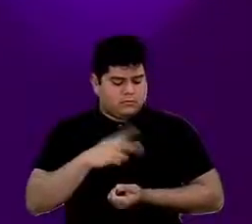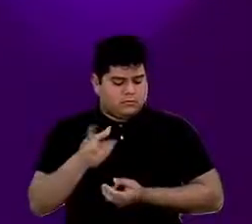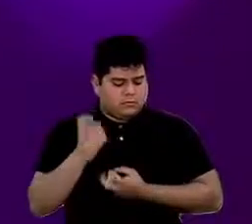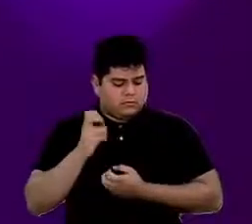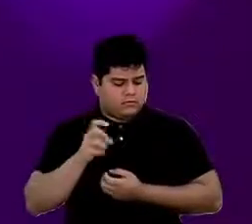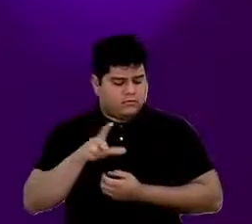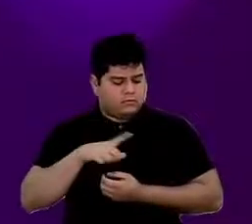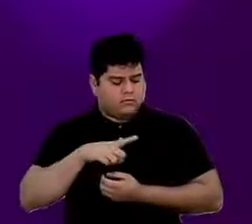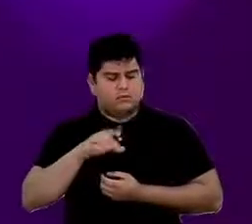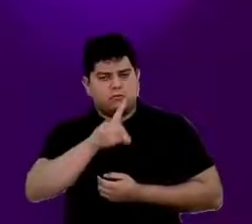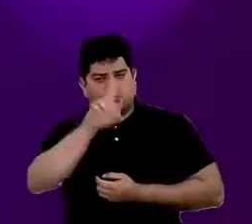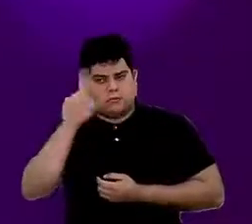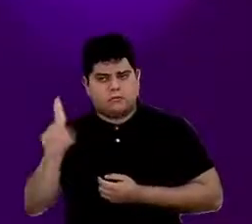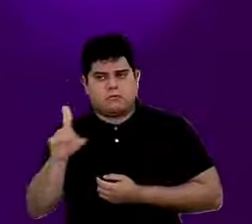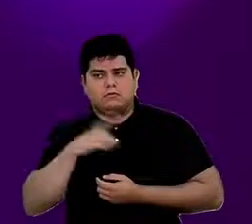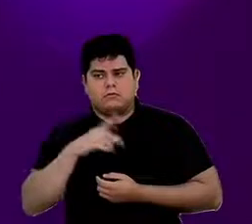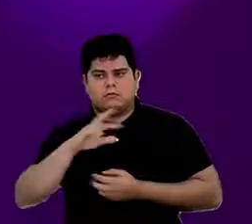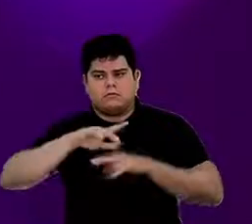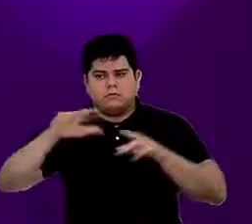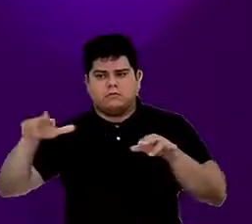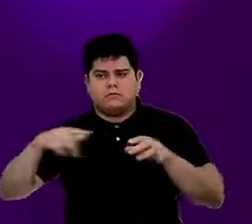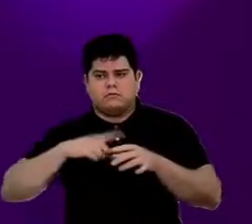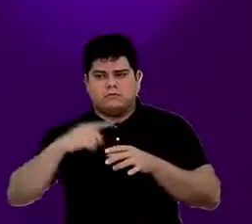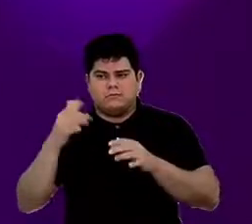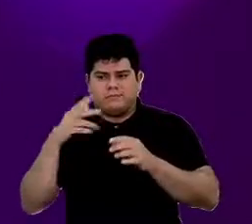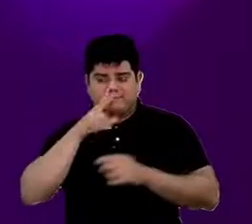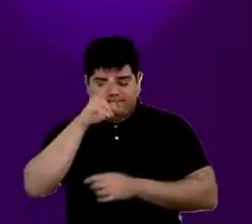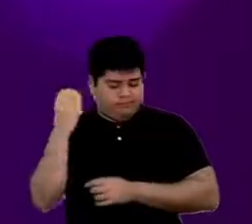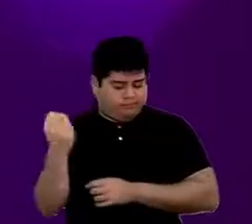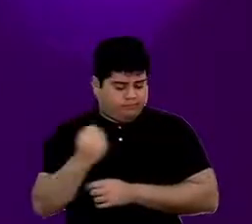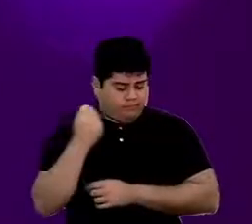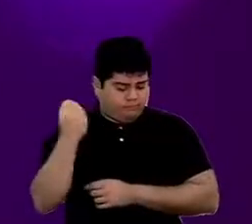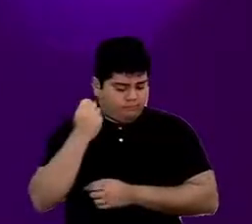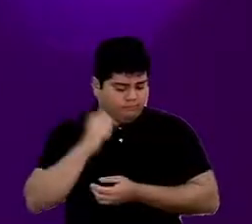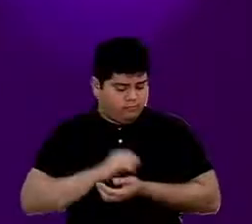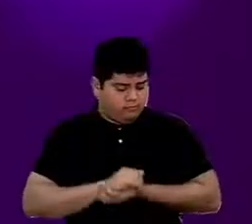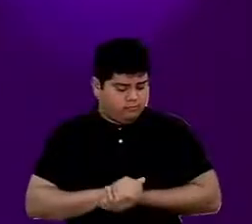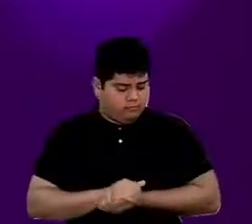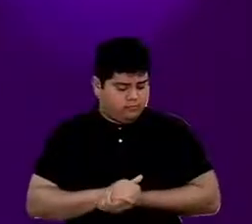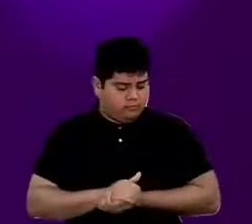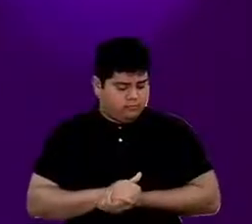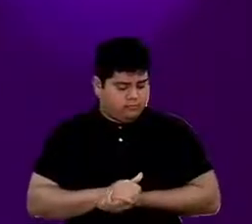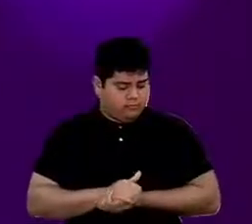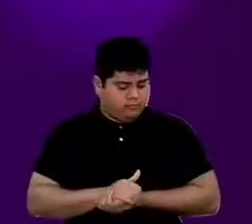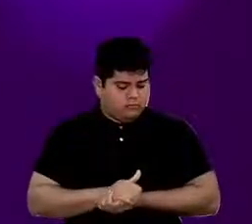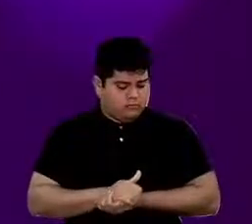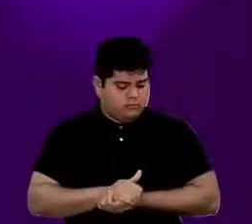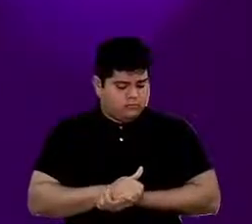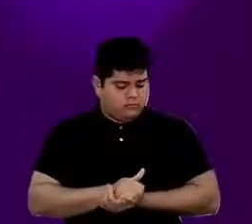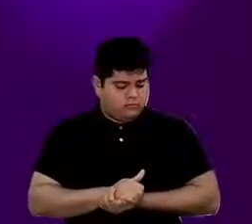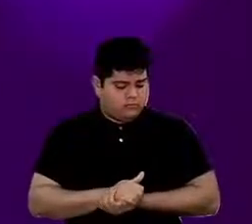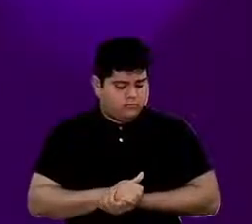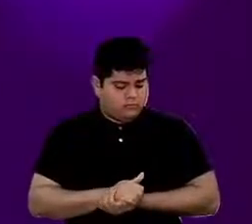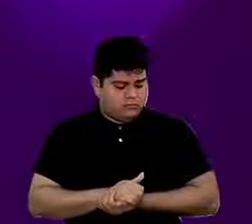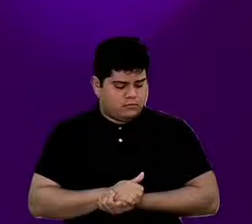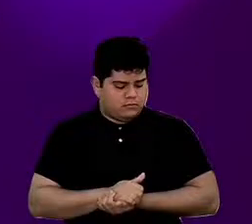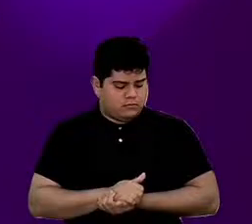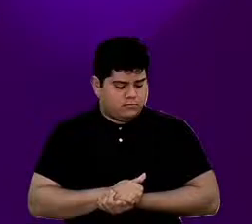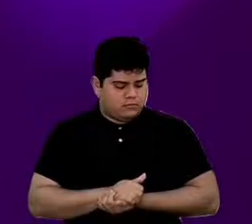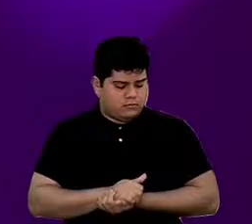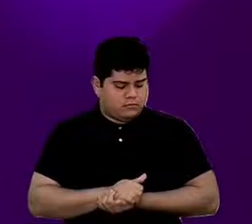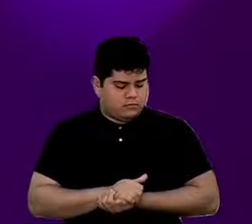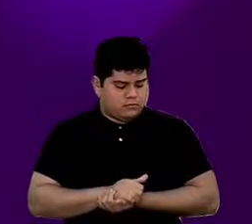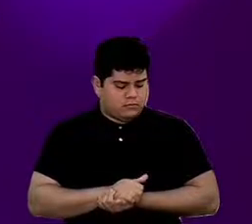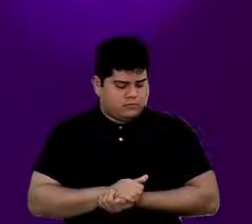coronária direita com várias lesões graves, principalmente no território do DP. Então, uma doença grave, com